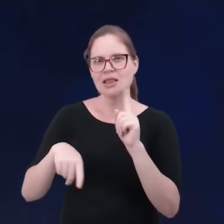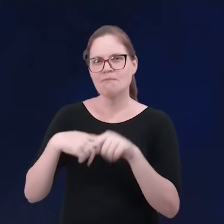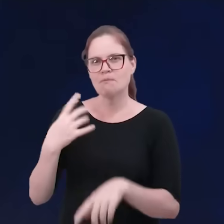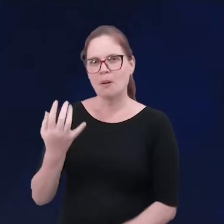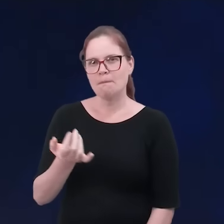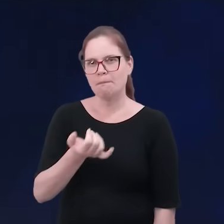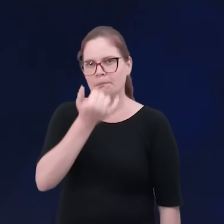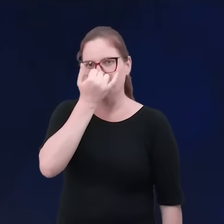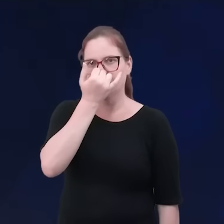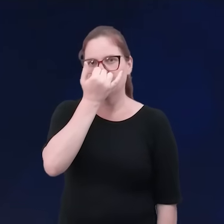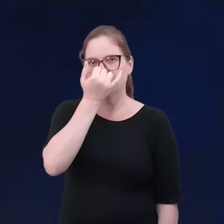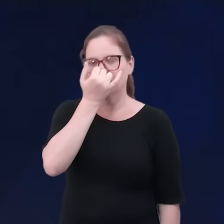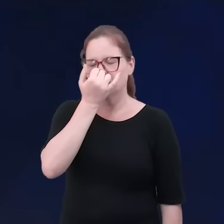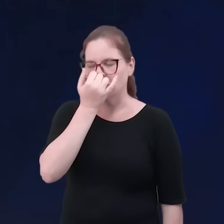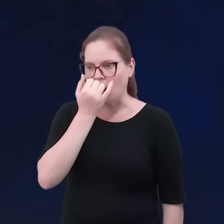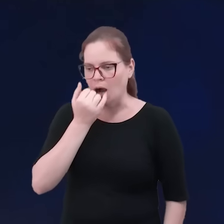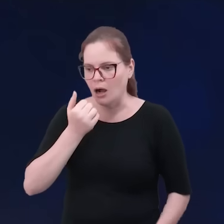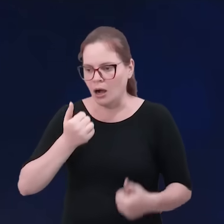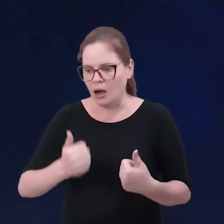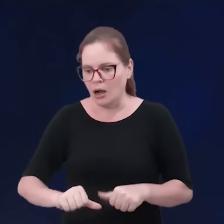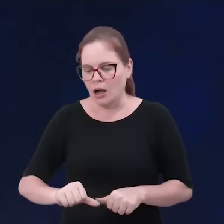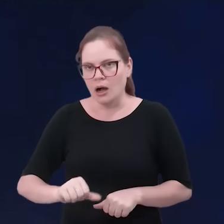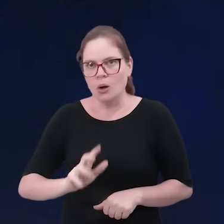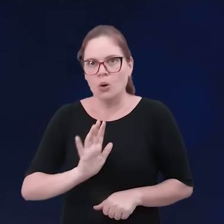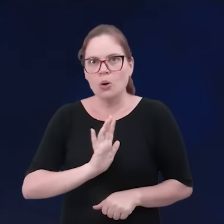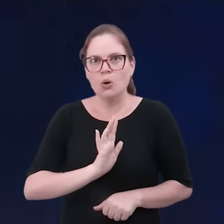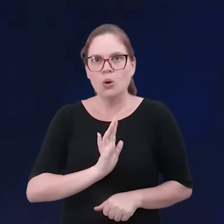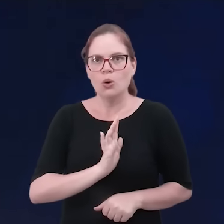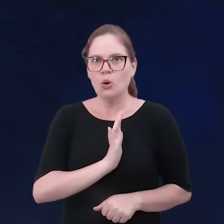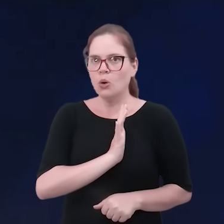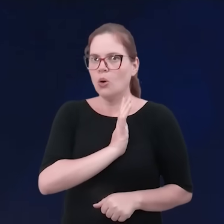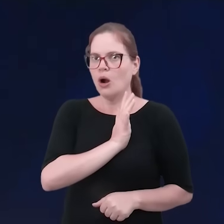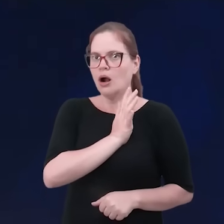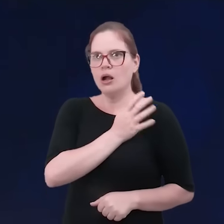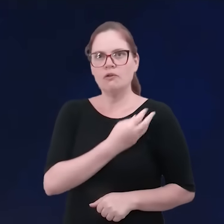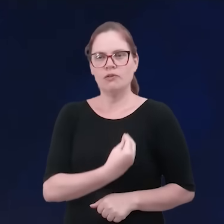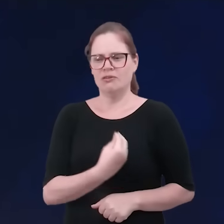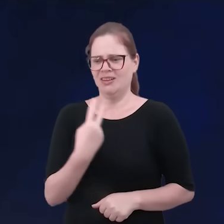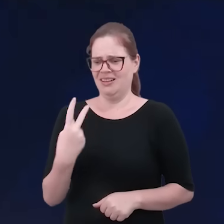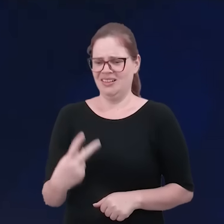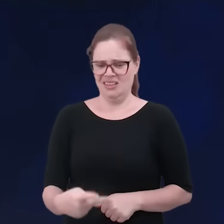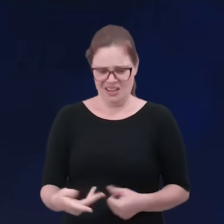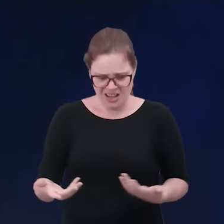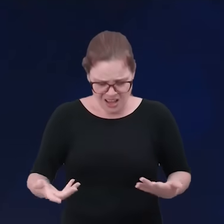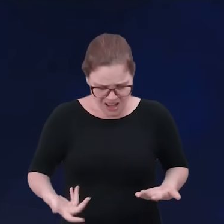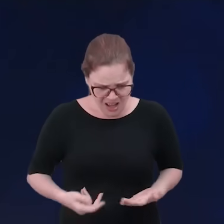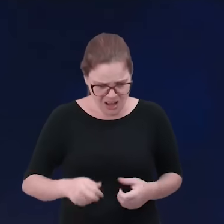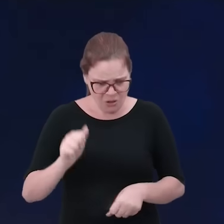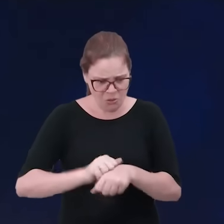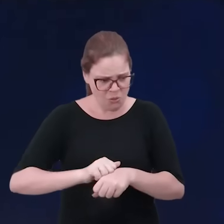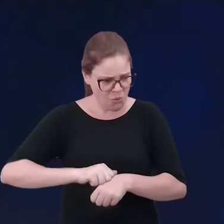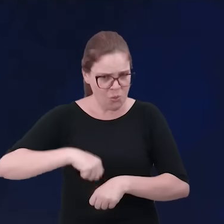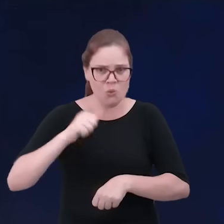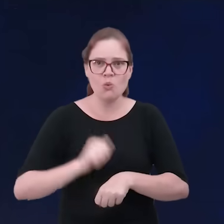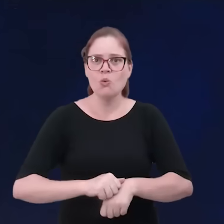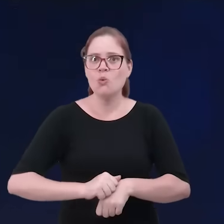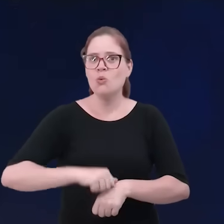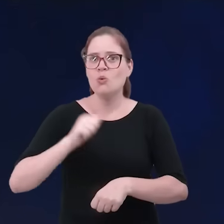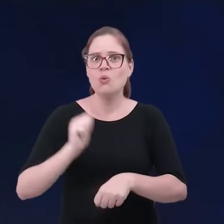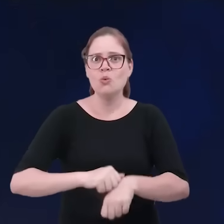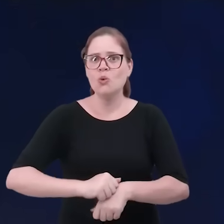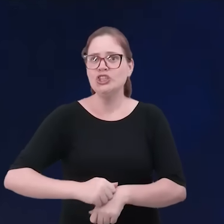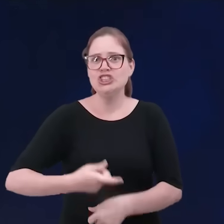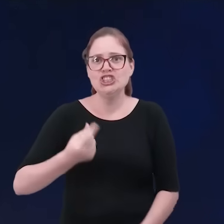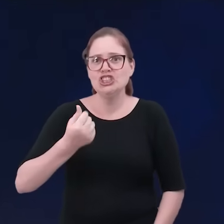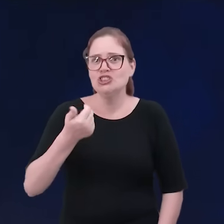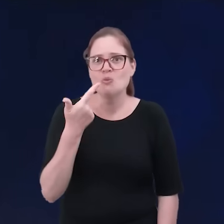numa situação terrível. E o que aconteceu? Ele se arrependeu e voltou e foi